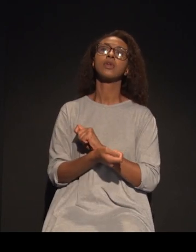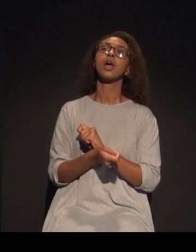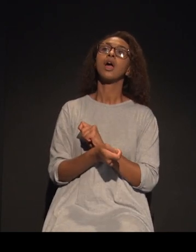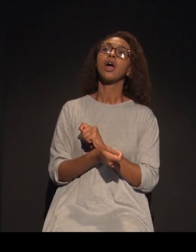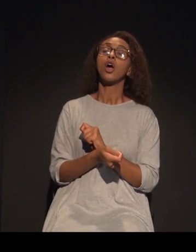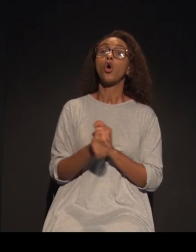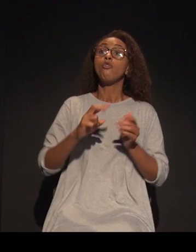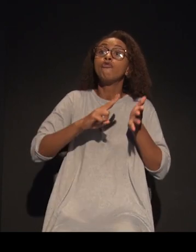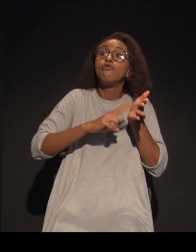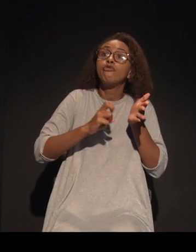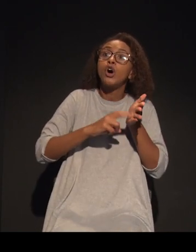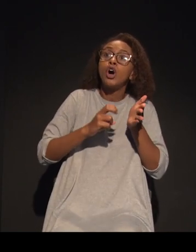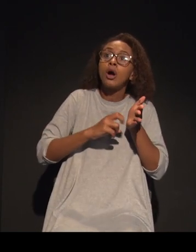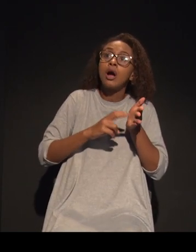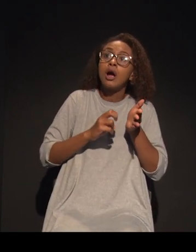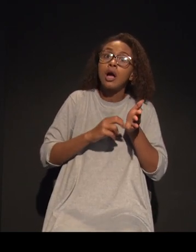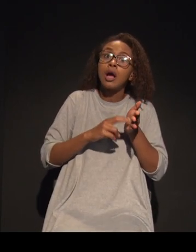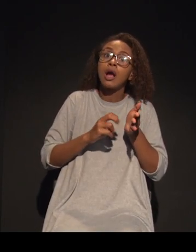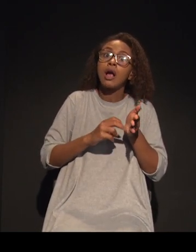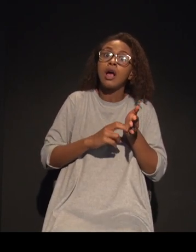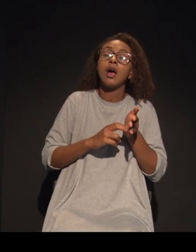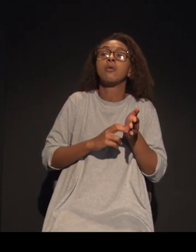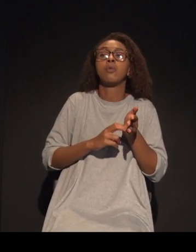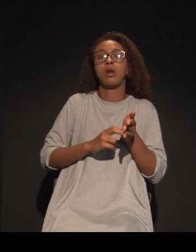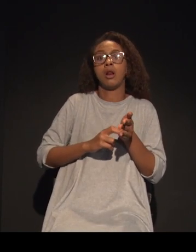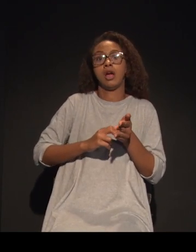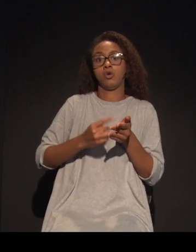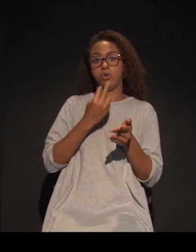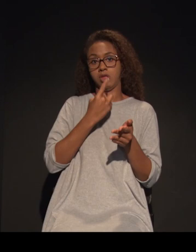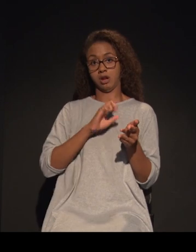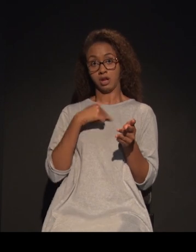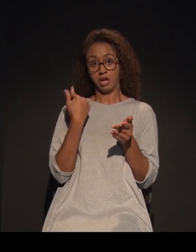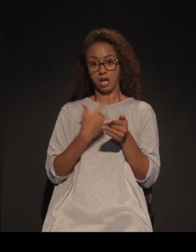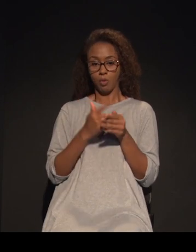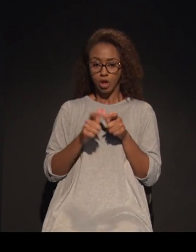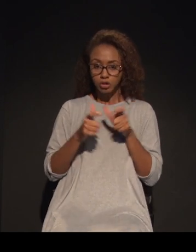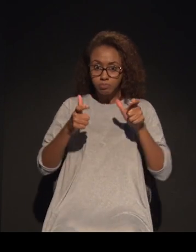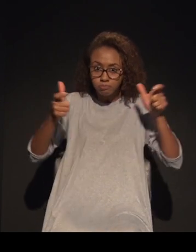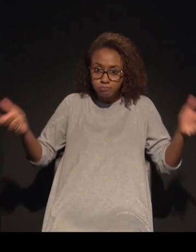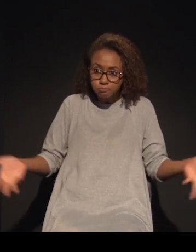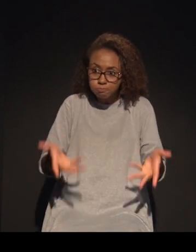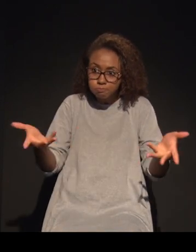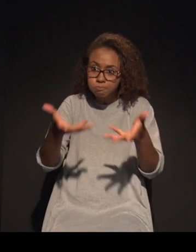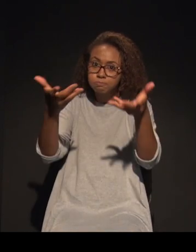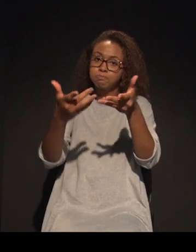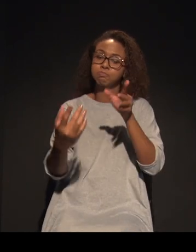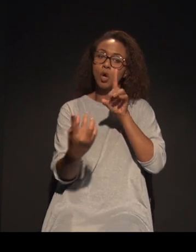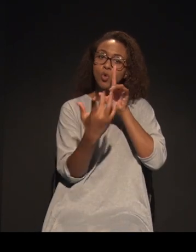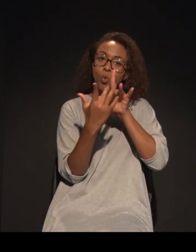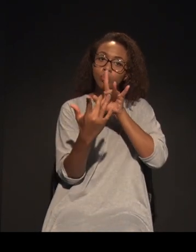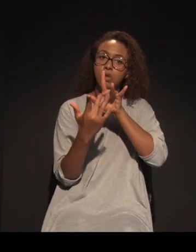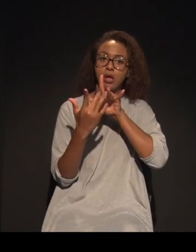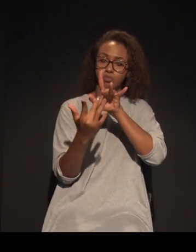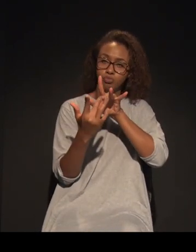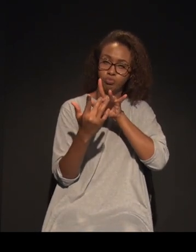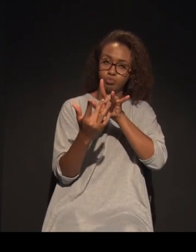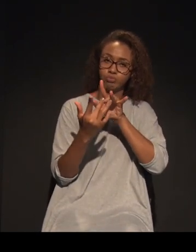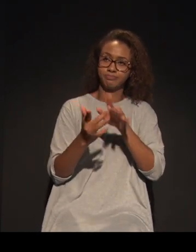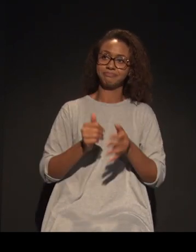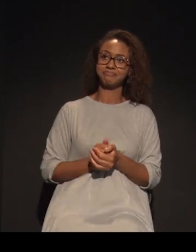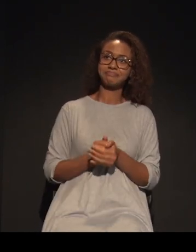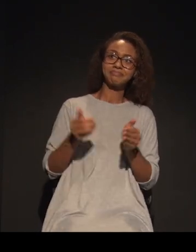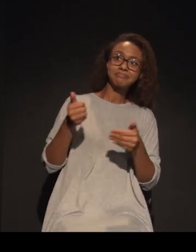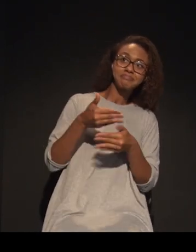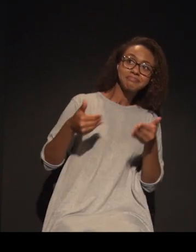fortalecer a língua palmar e vai passando aqui em qualquer canto então